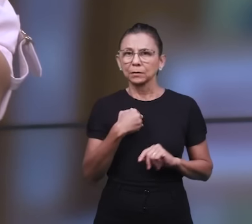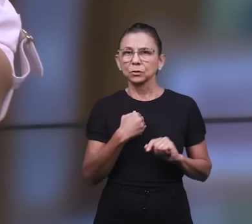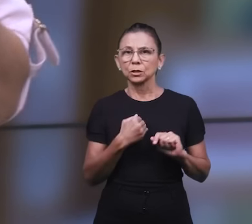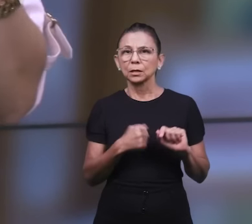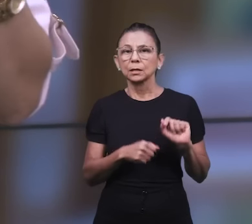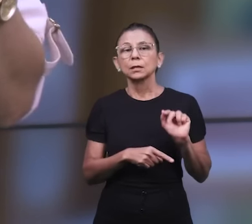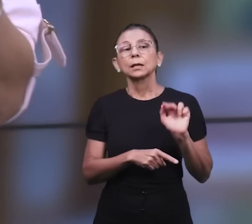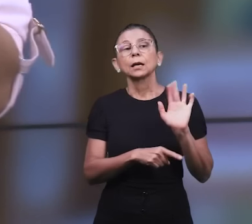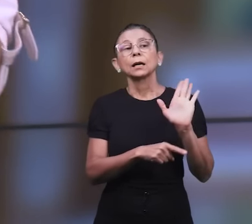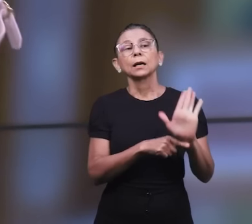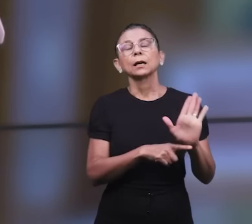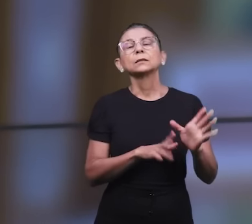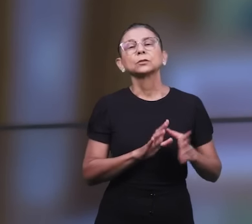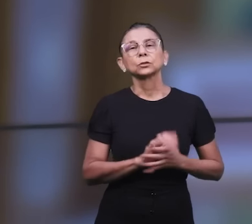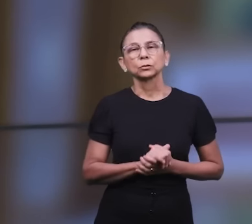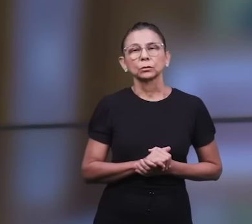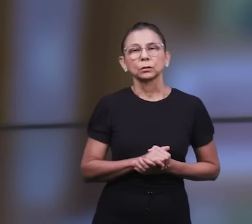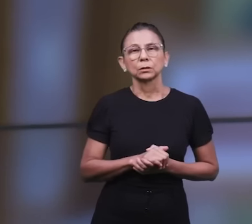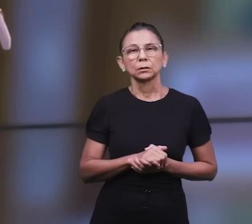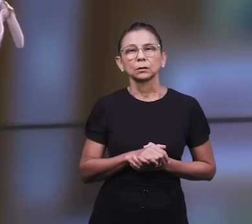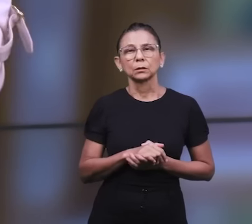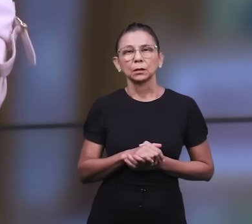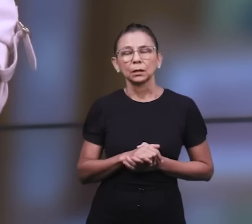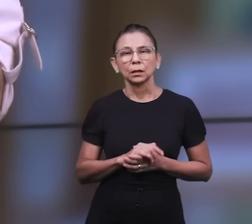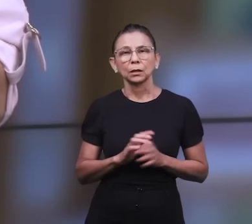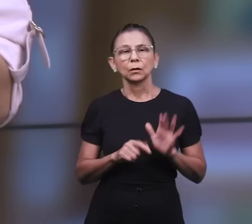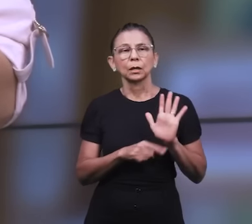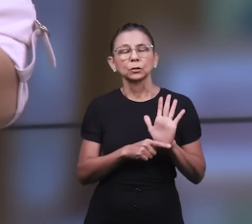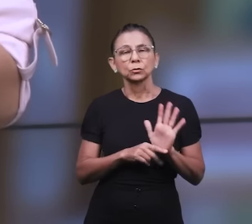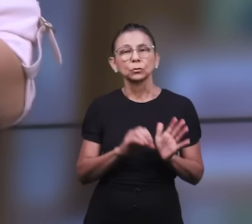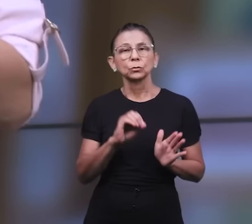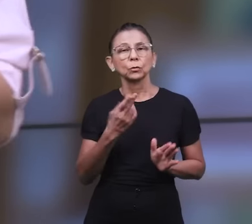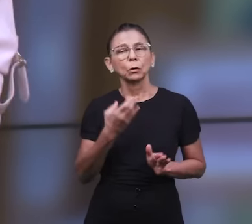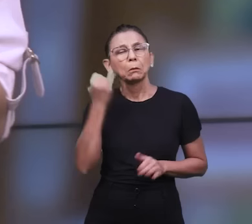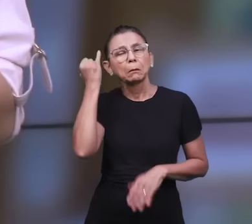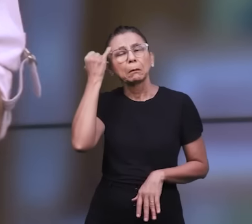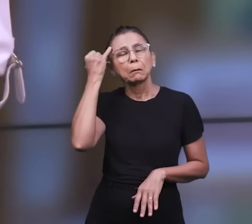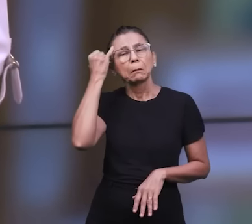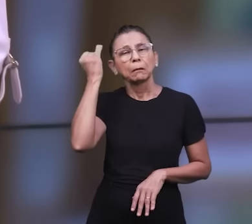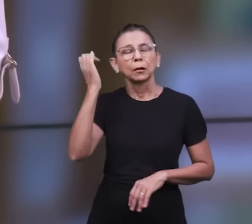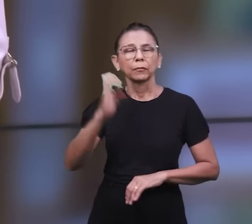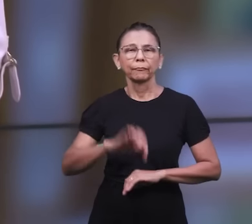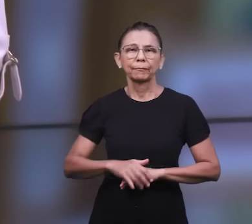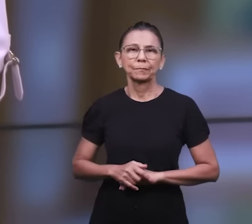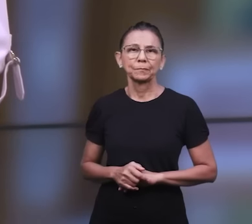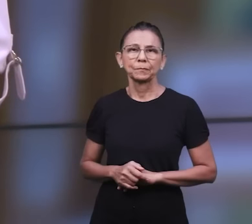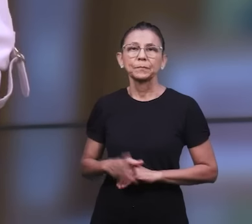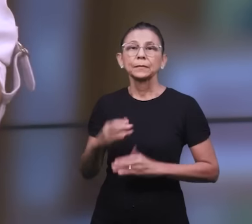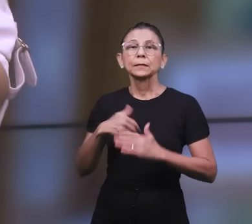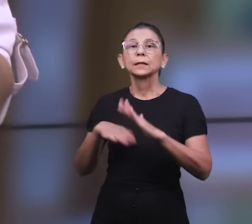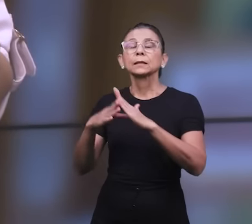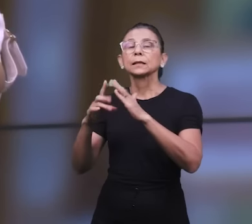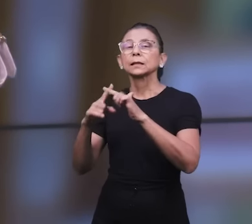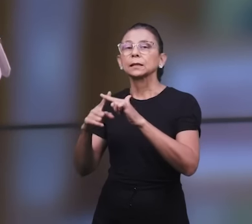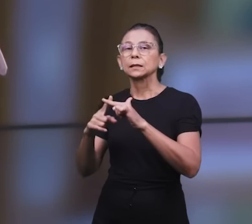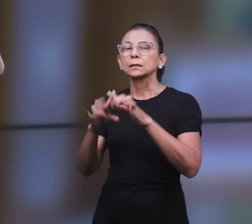nós estamos convidando os nossos familiares para irem ao culto na igreja